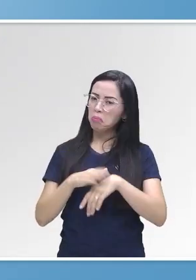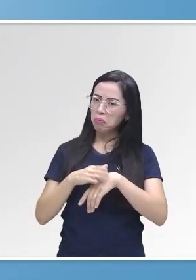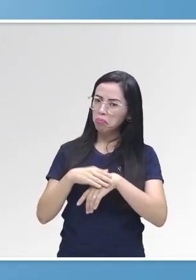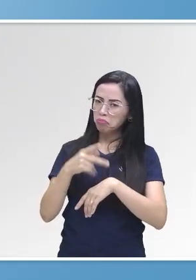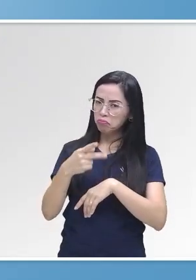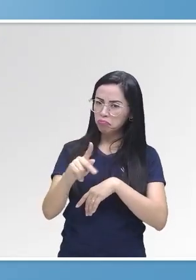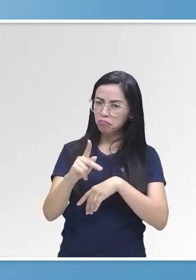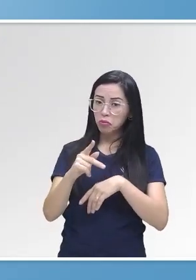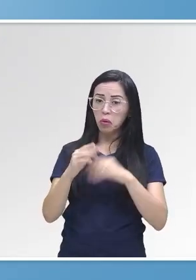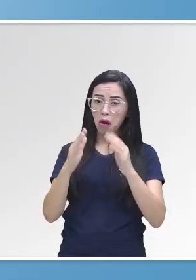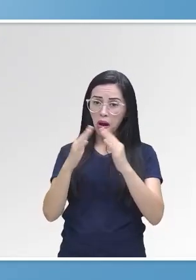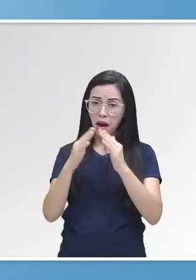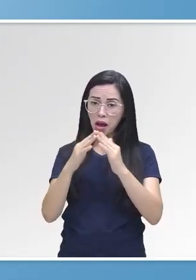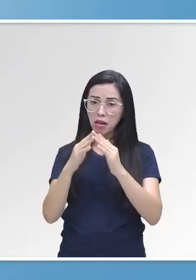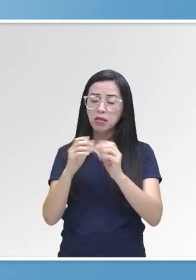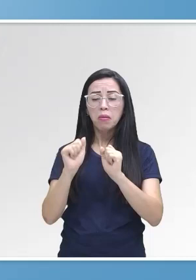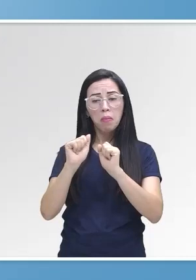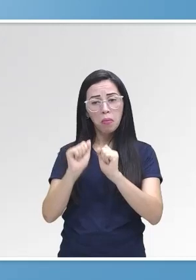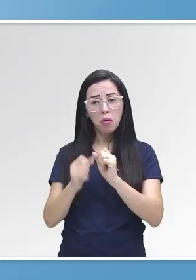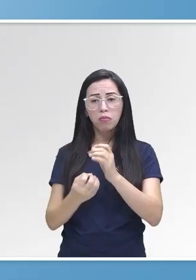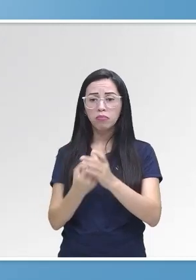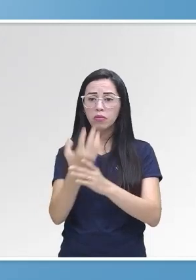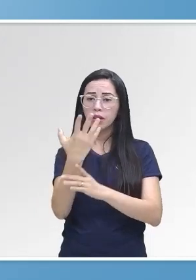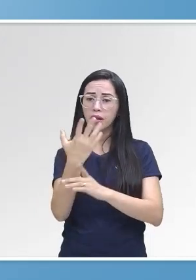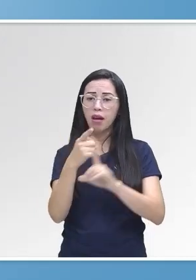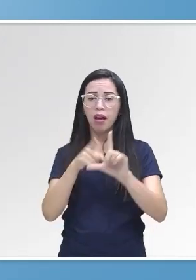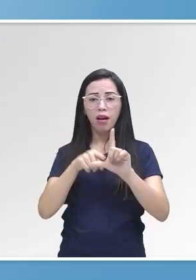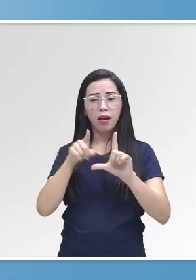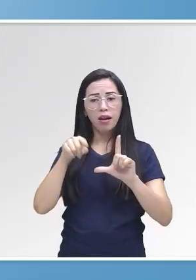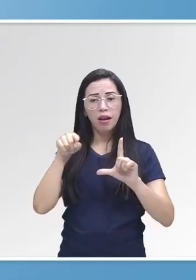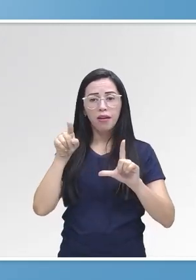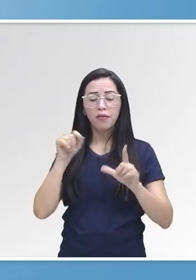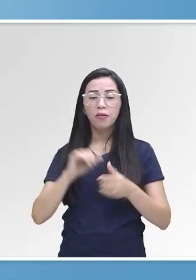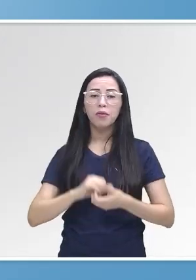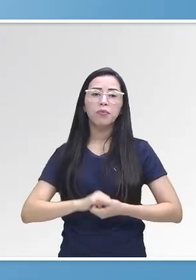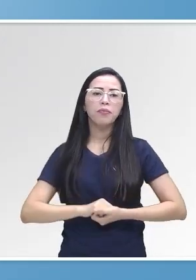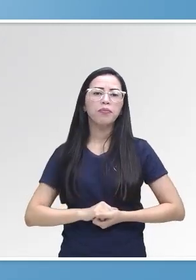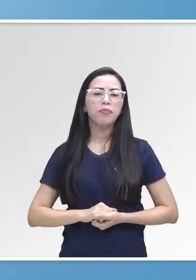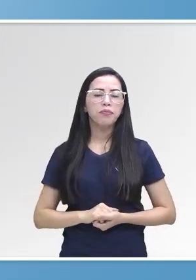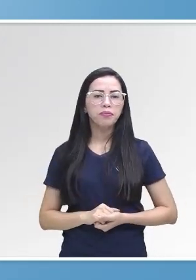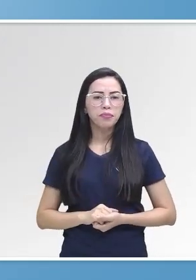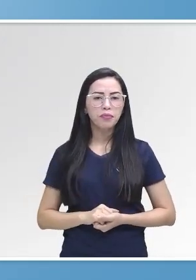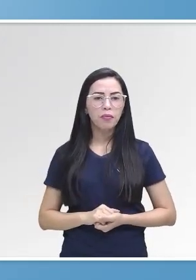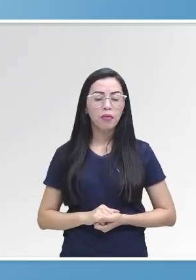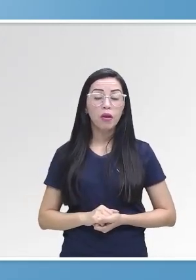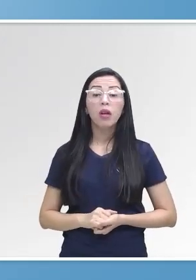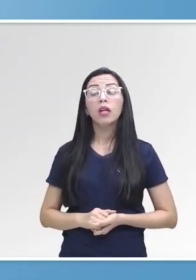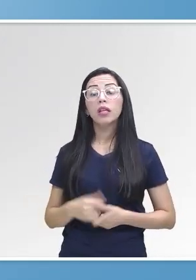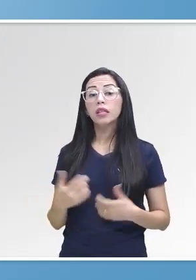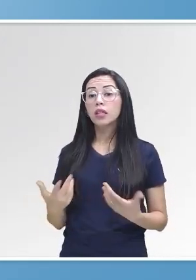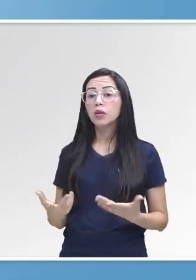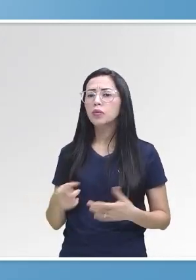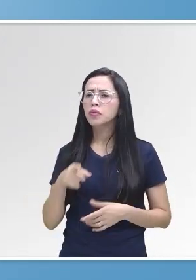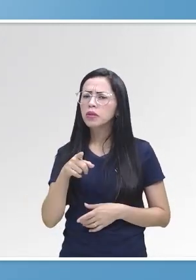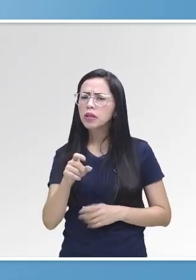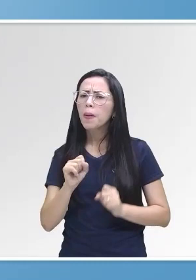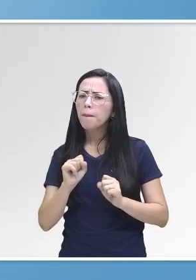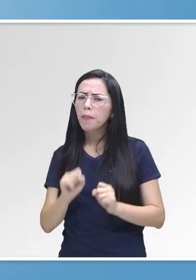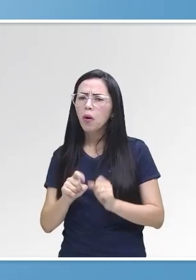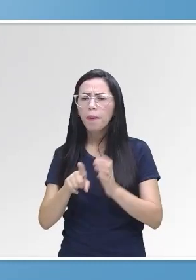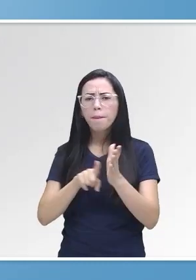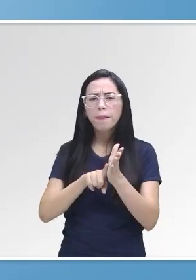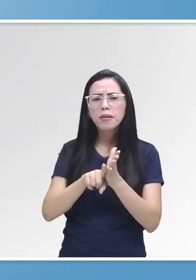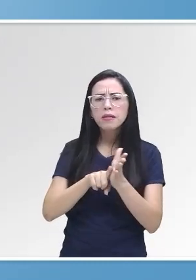também fazer isso então aqui olha estão se divertindo aí pode fazer uma pesquisa de quantas